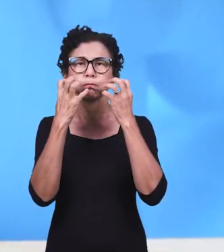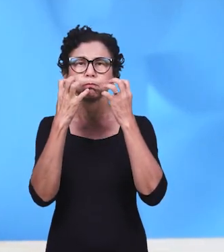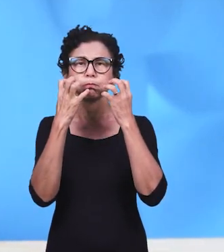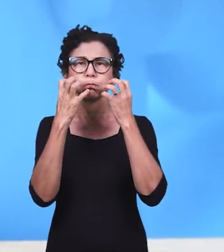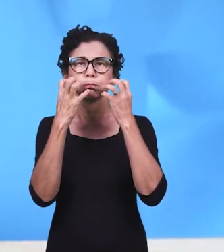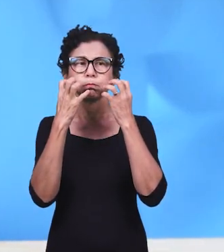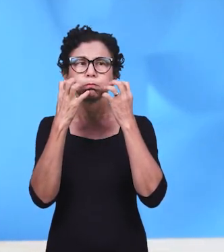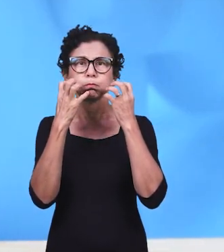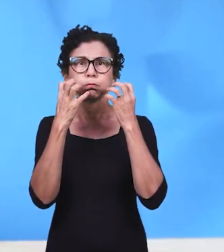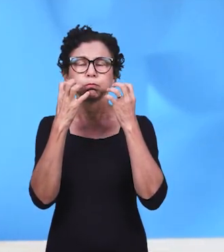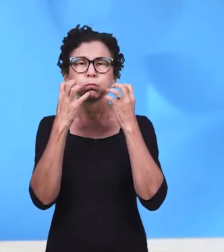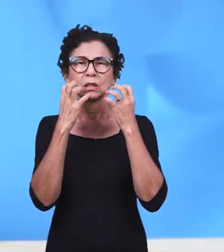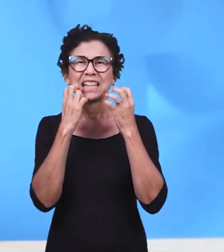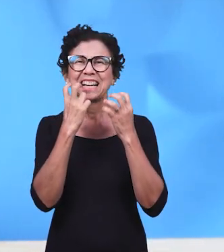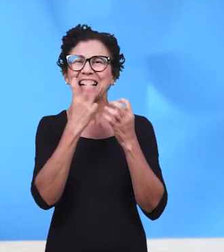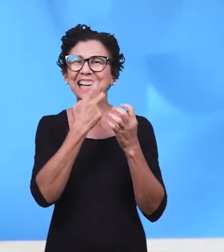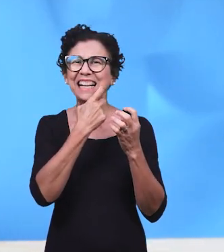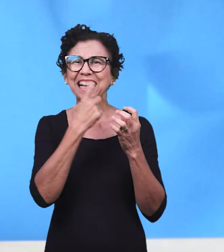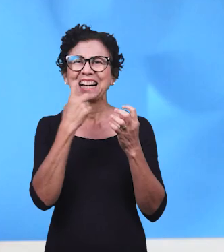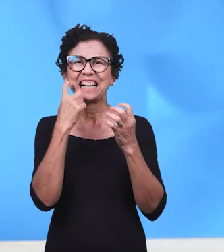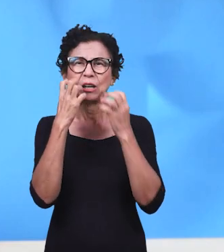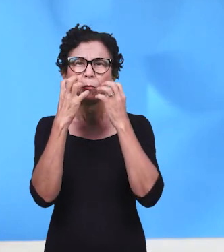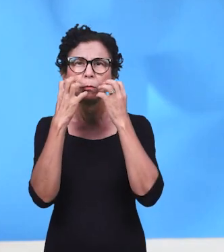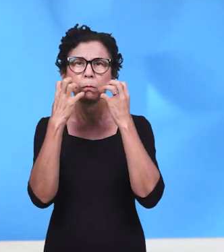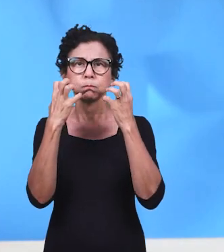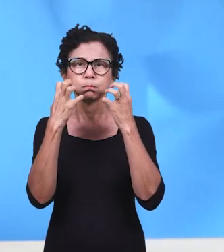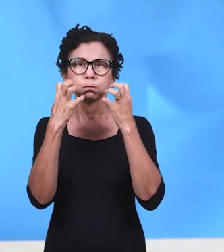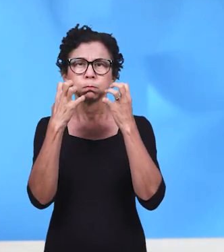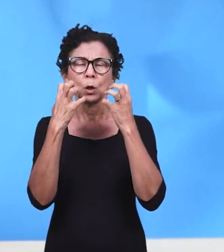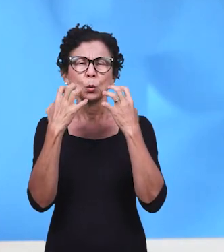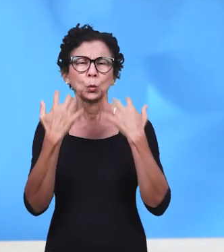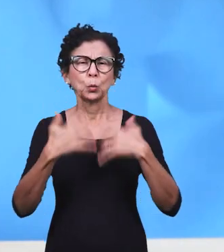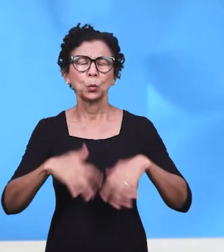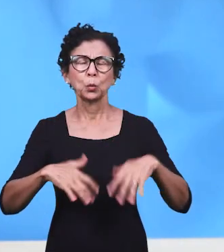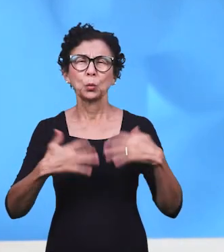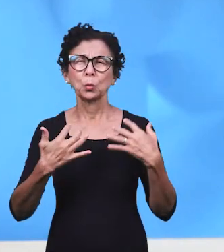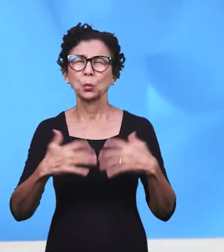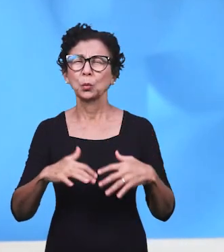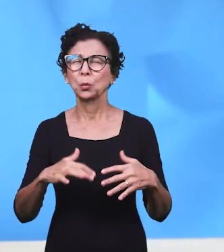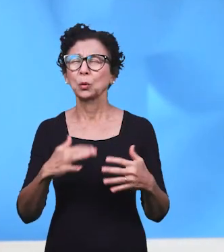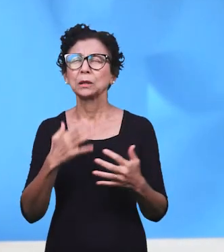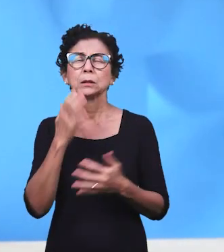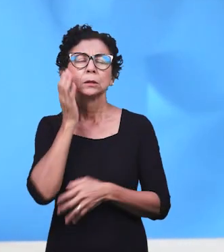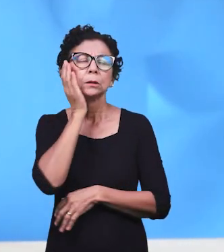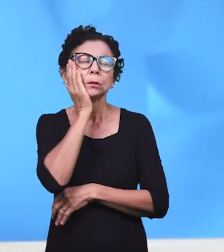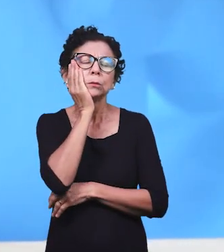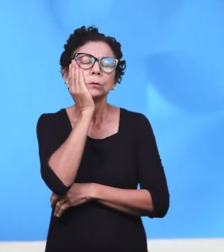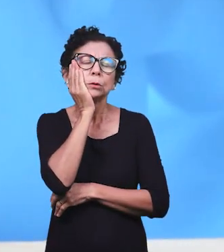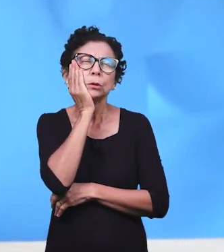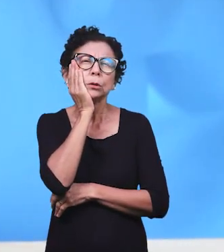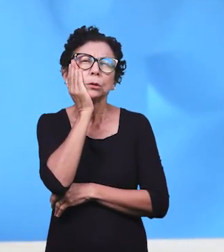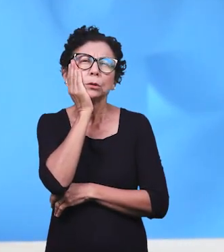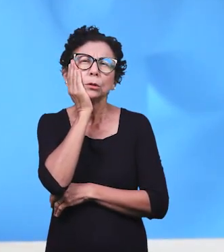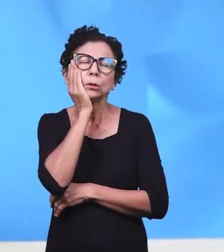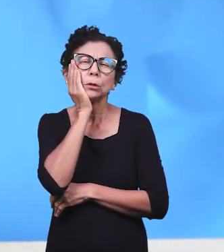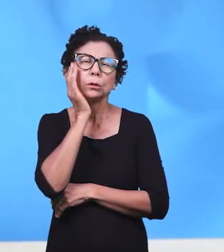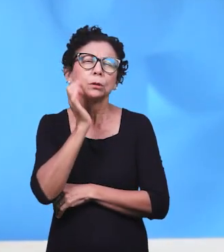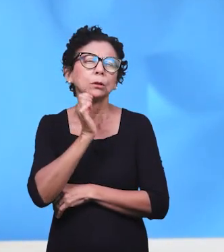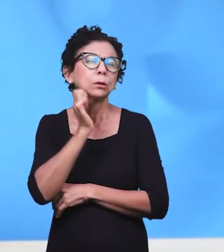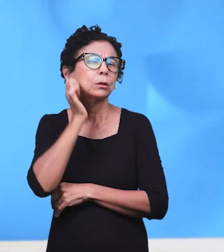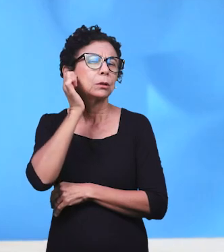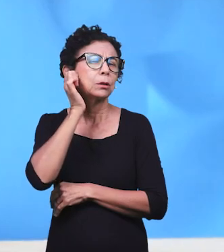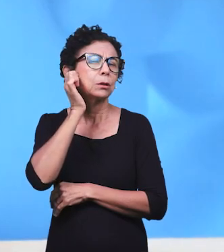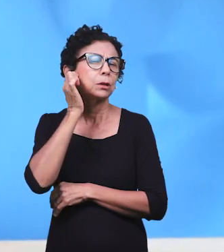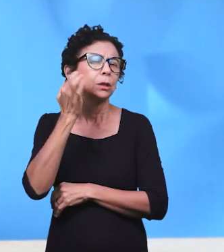inchar. E isso começa a dar um certo tipo de lesão, né? E aí acontece aquela famosa dorzinha que a gente sente aqui